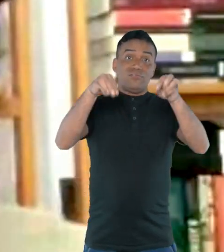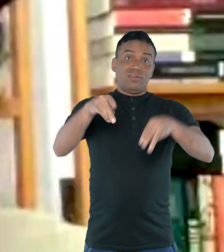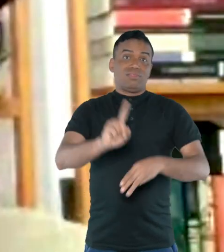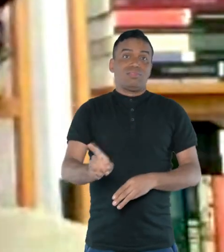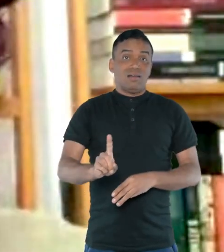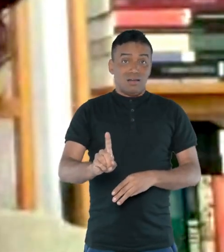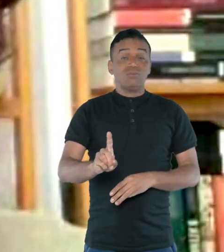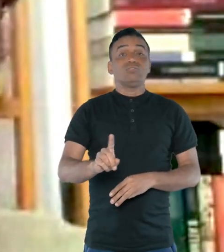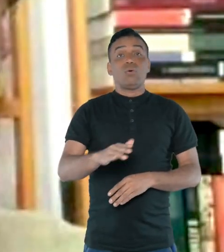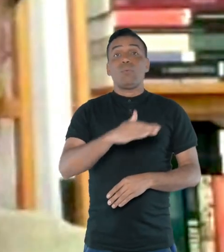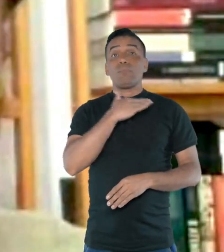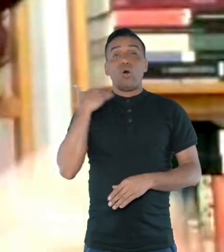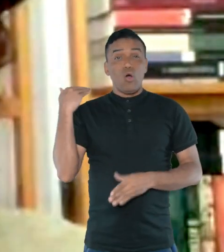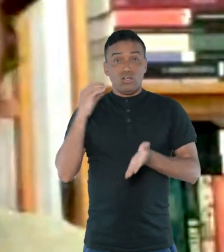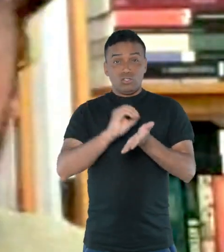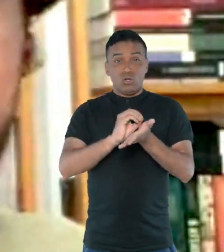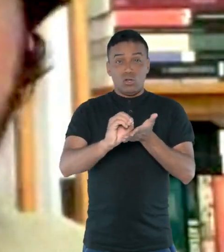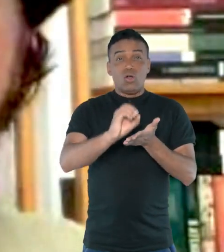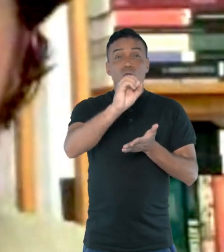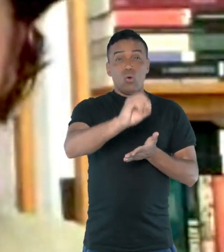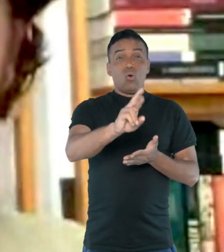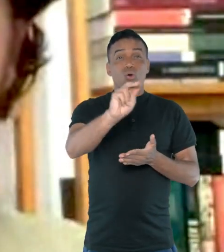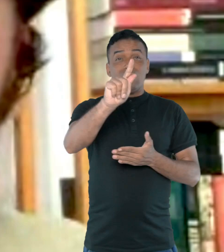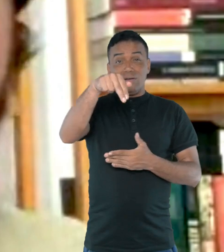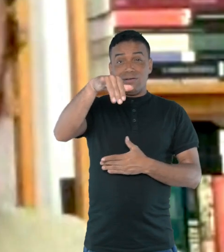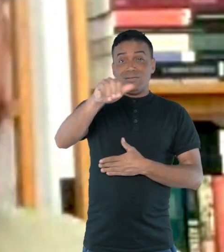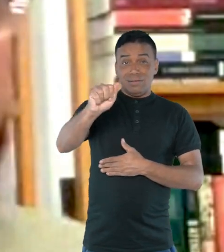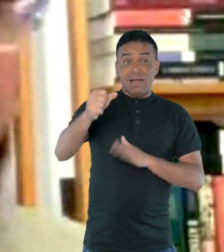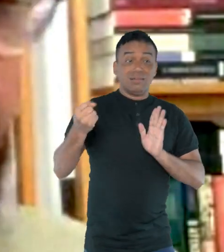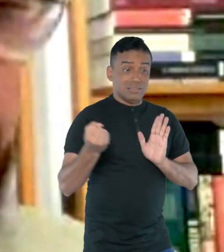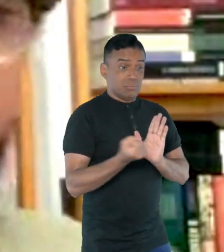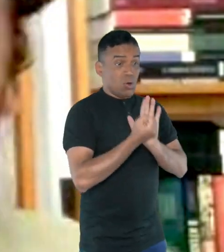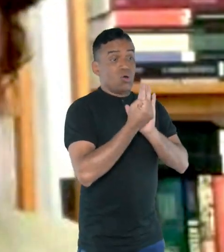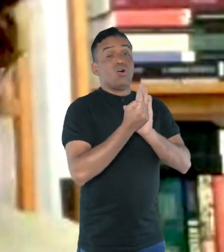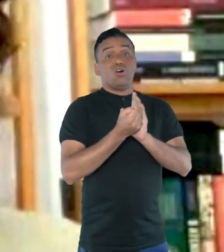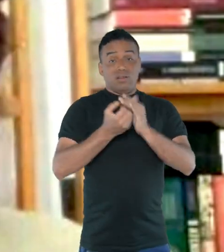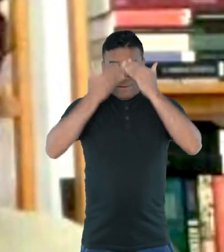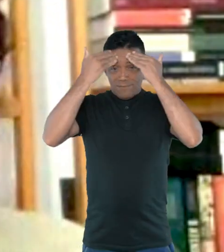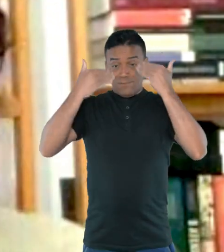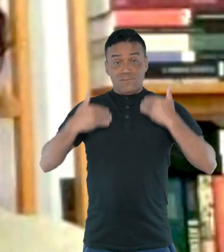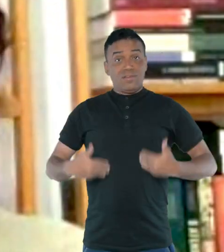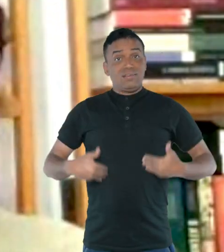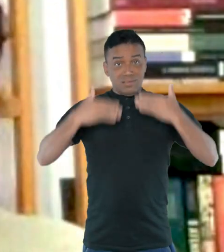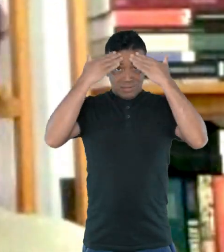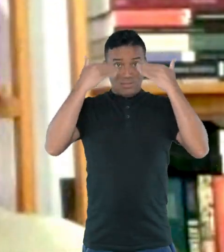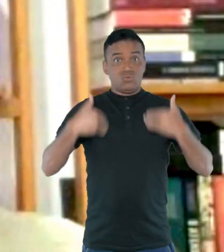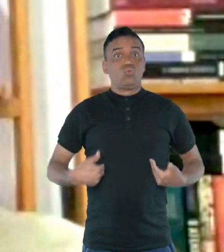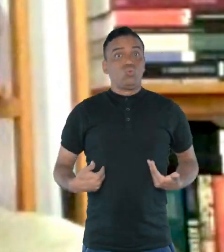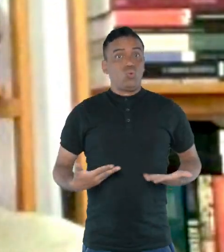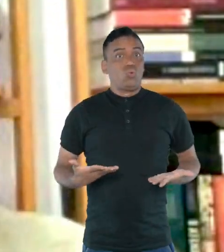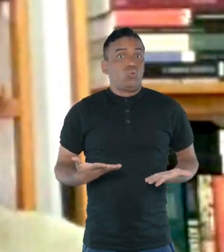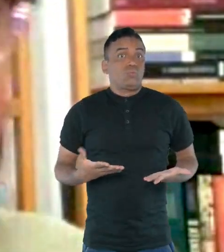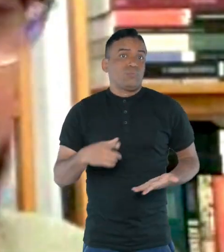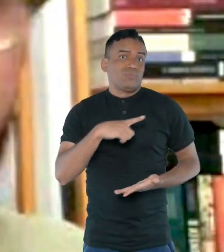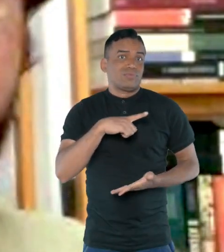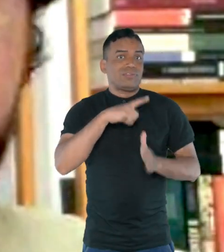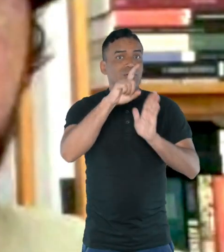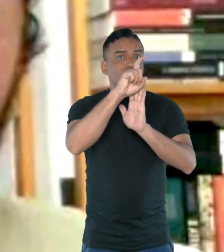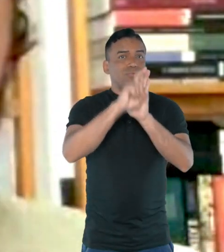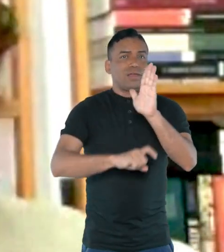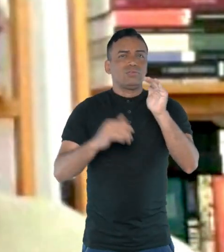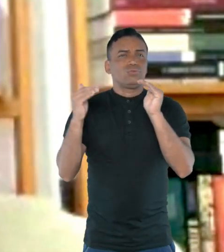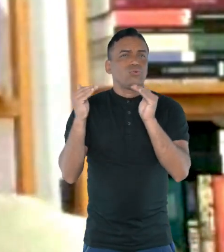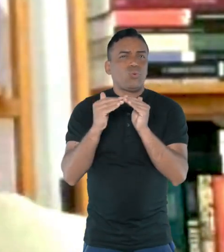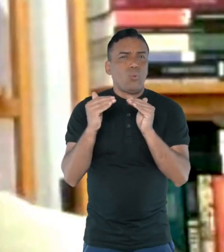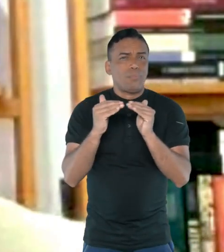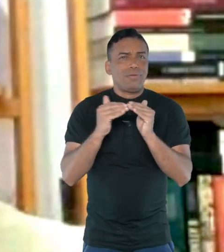ela é orgânica, mas ela também é simbólica, mas ela também é física, no sentido de que há um texto, né, que